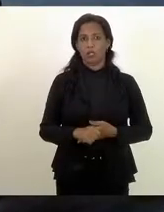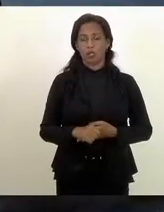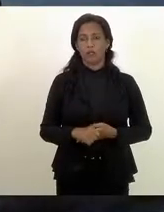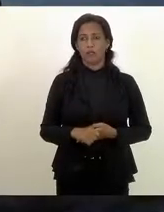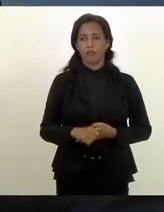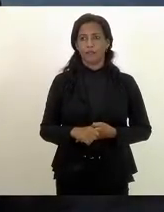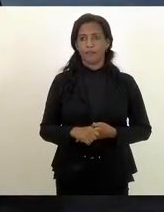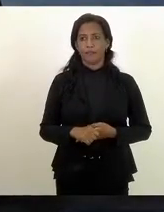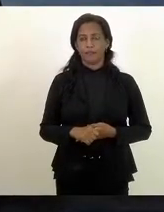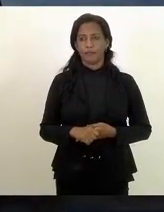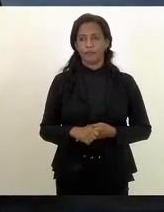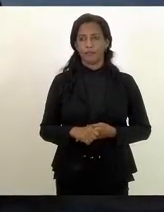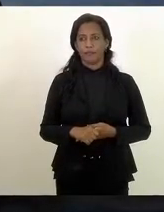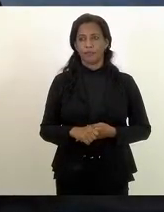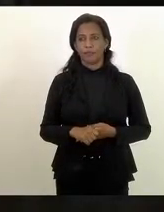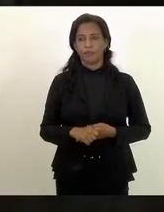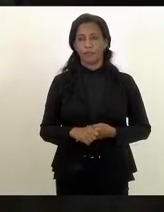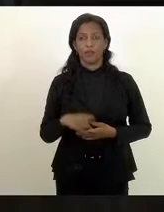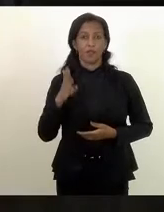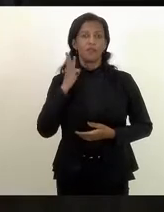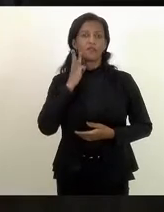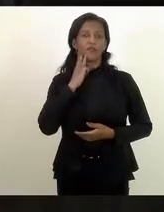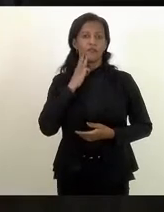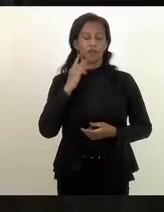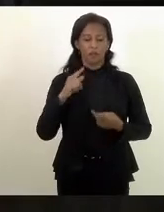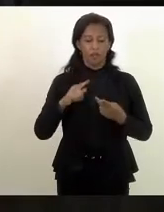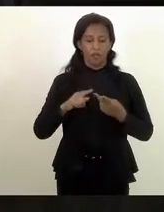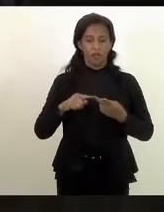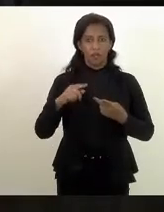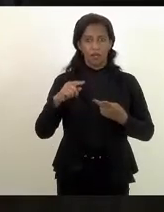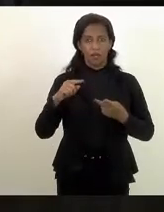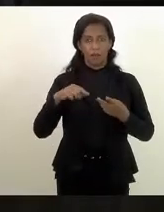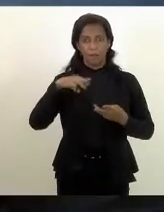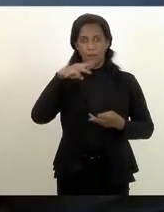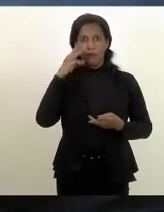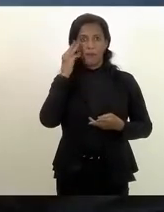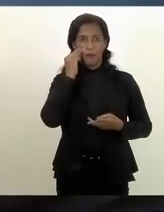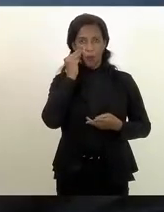em seguida o deputado Valdeck e a deputada Mônica Francisco